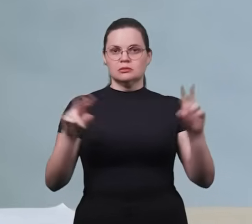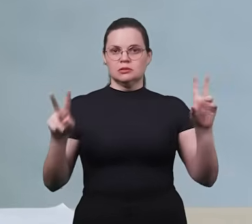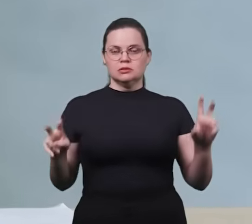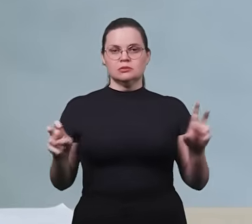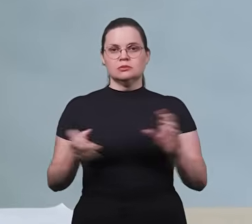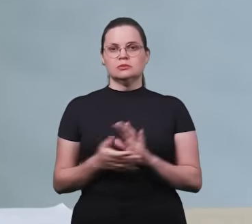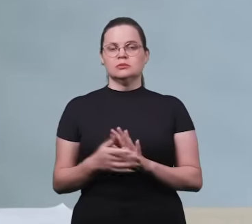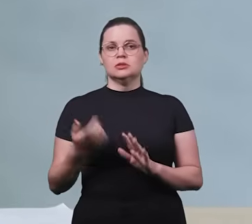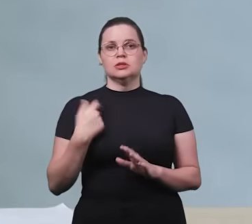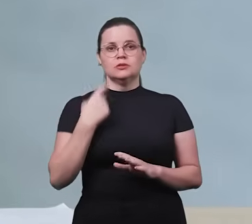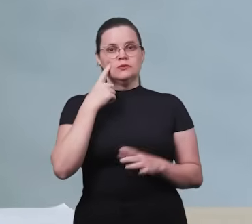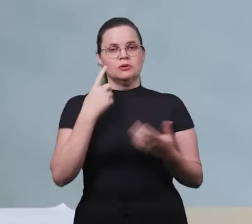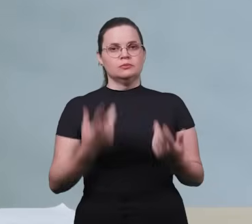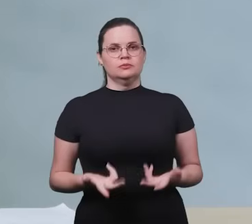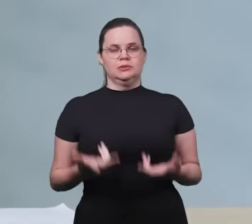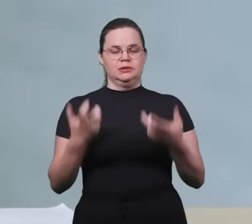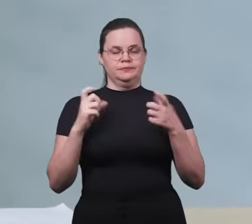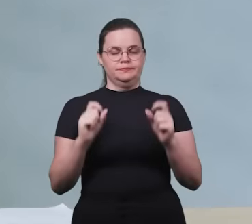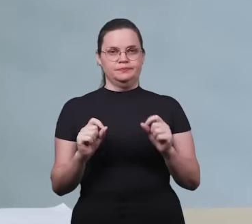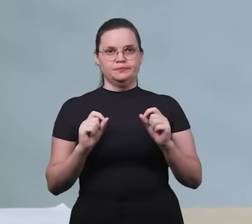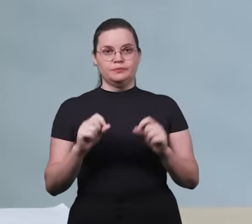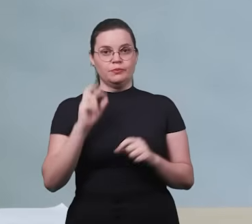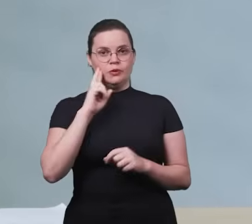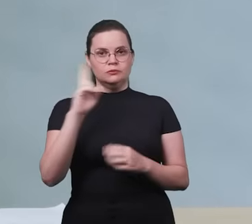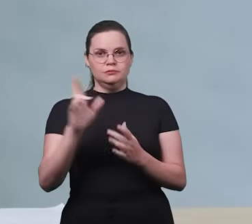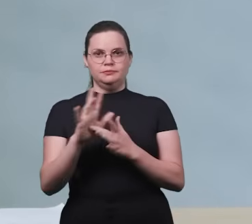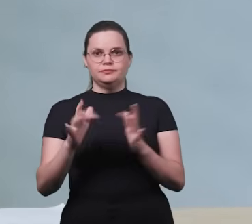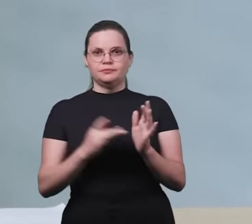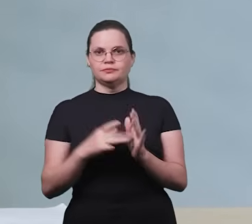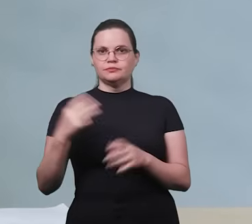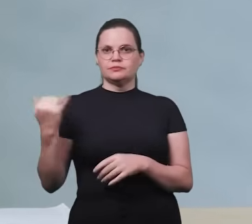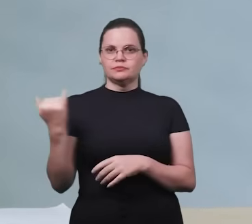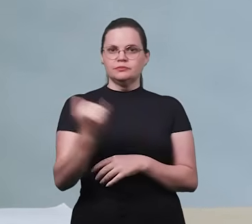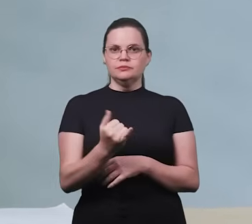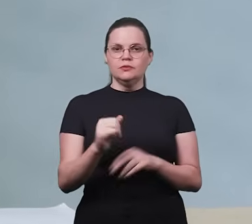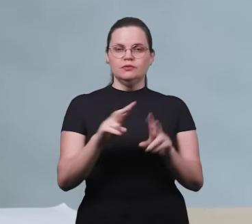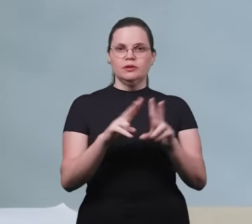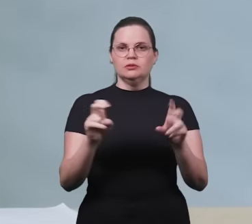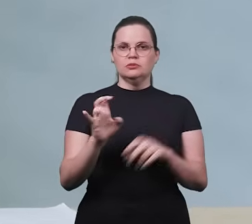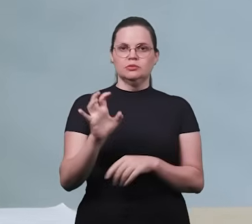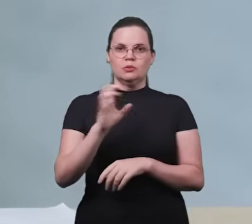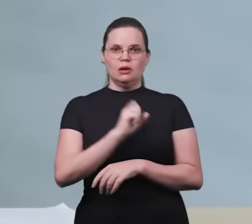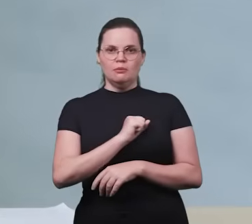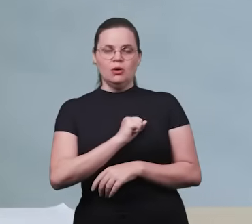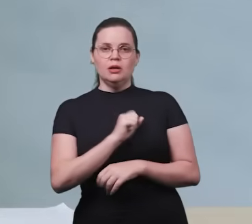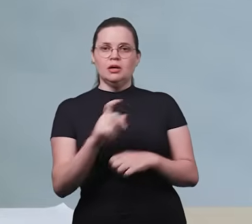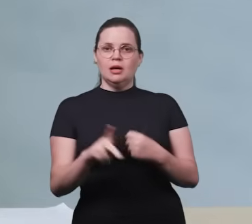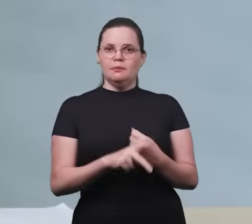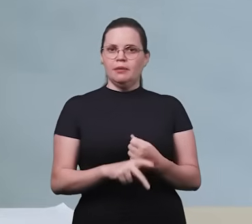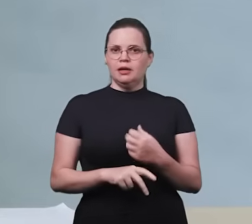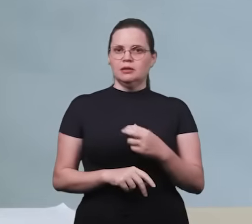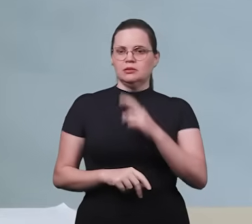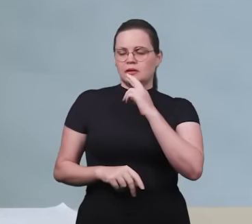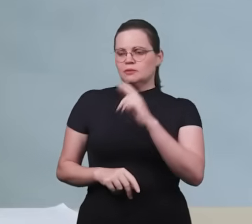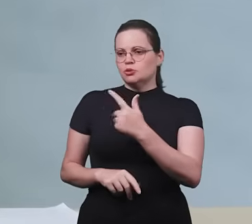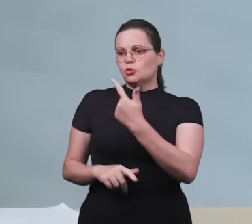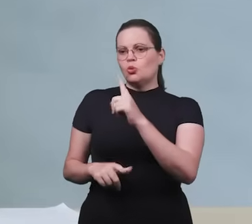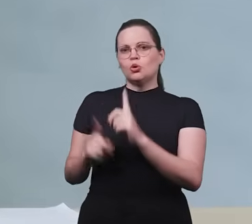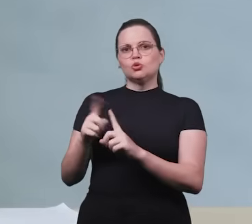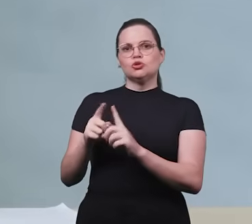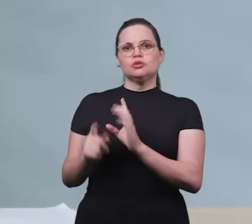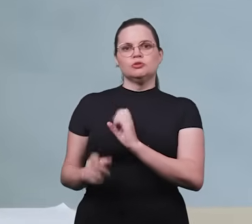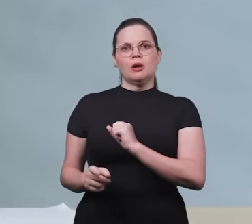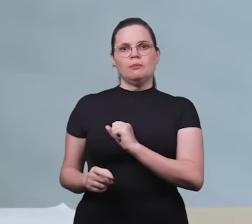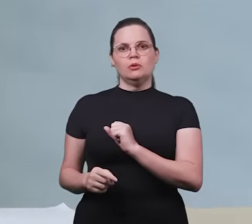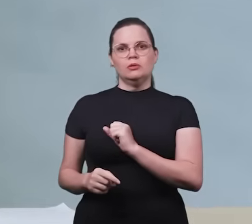daquele assunto, nós vamos observar que o Senhor Jesus ele fala de um tipo de amor e Pedro ele responde com outro, né? É como